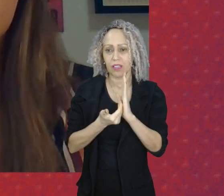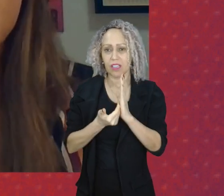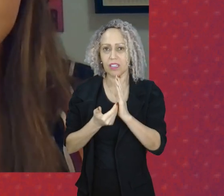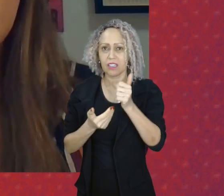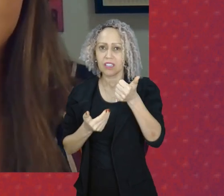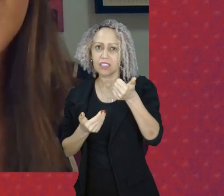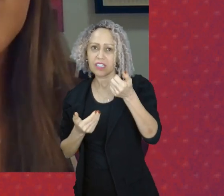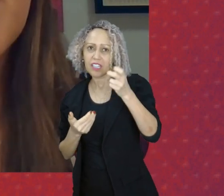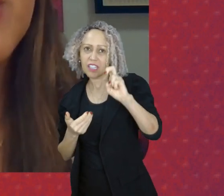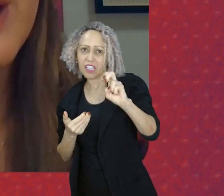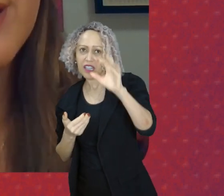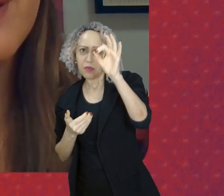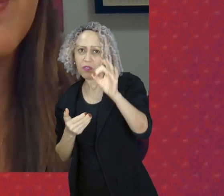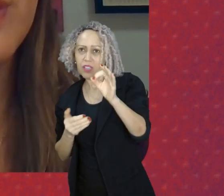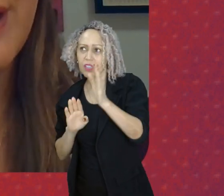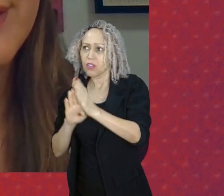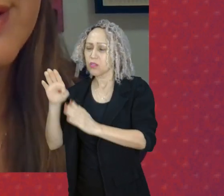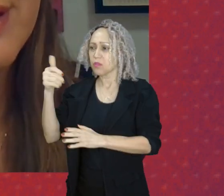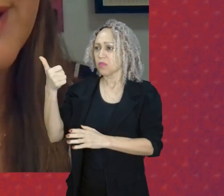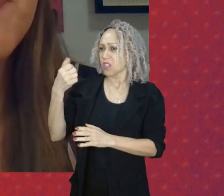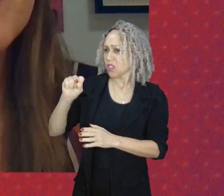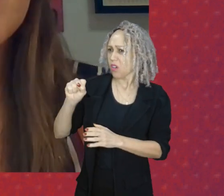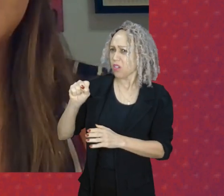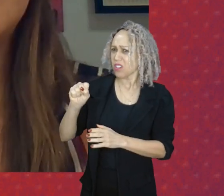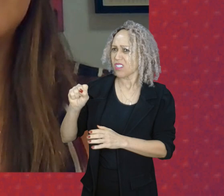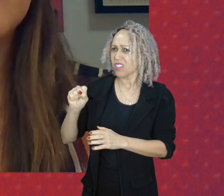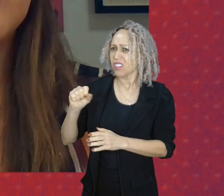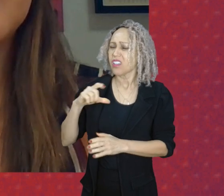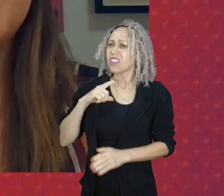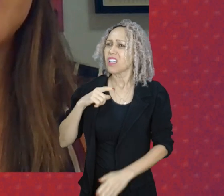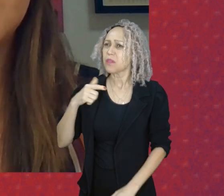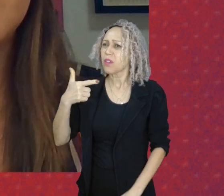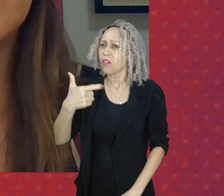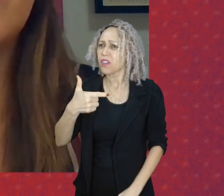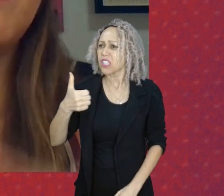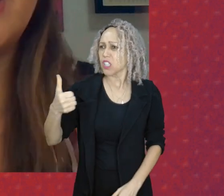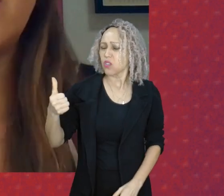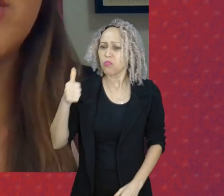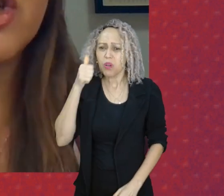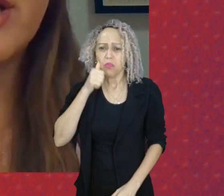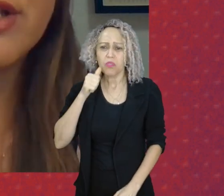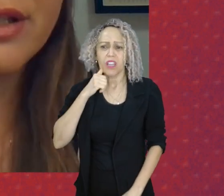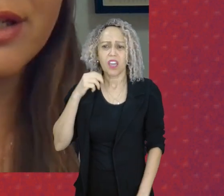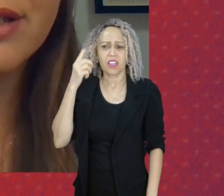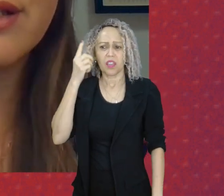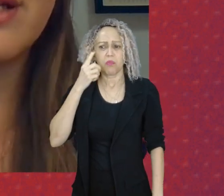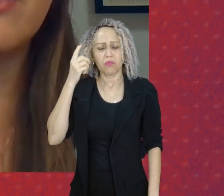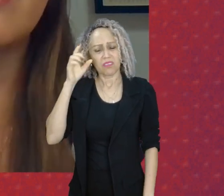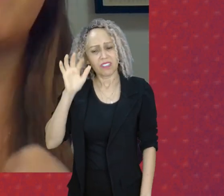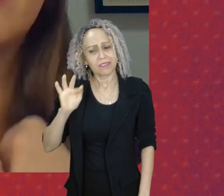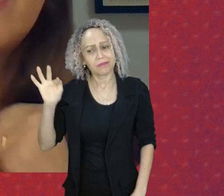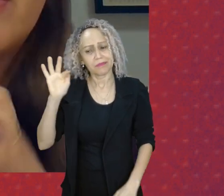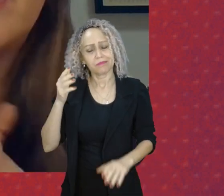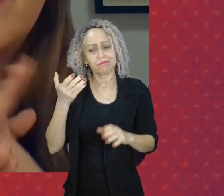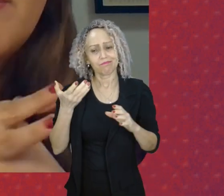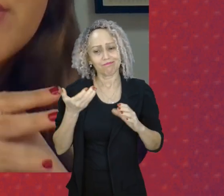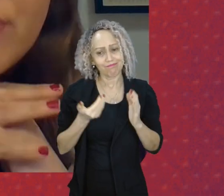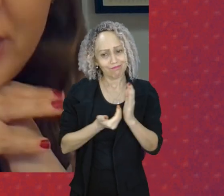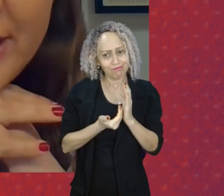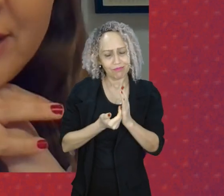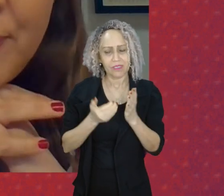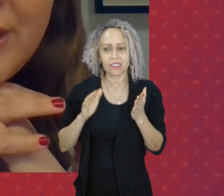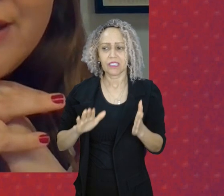nós teremos somente 91 mulheres deputadas, né? Então, a gente precisa, num ambiente ali de 513 assentos, apenas